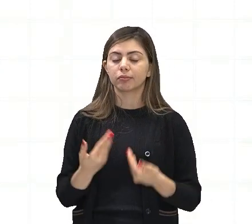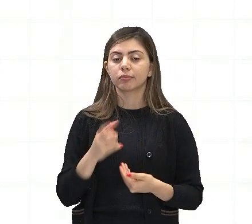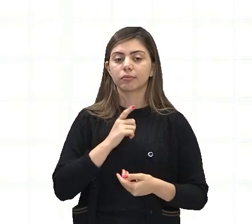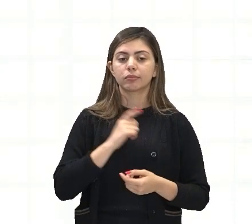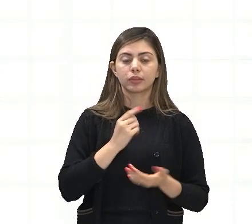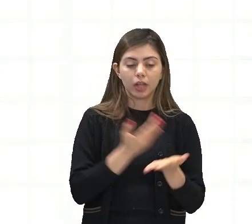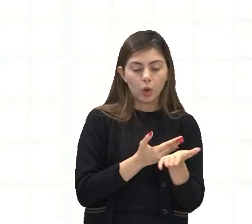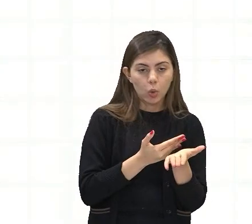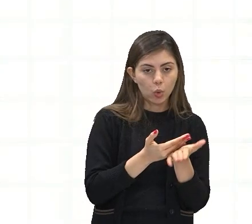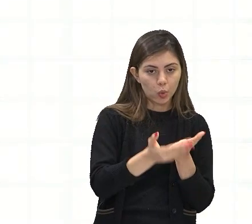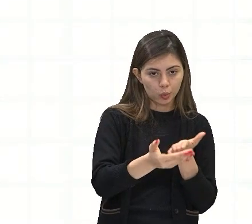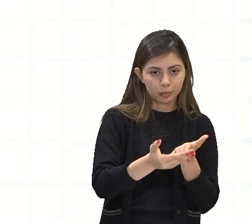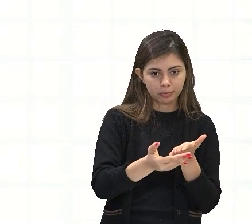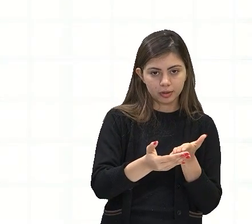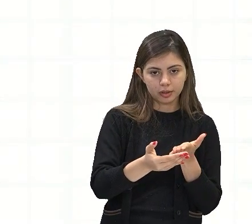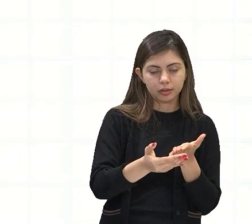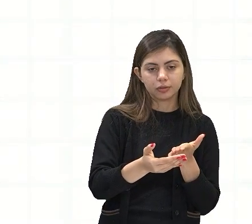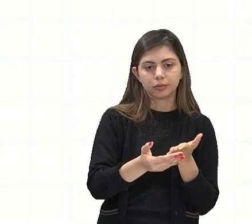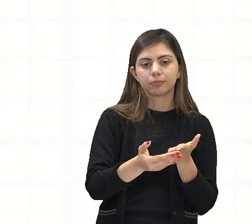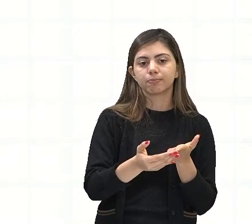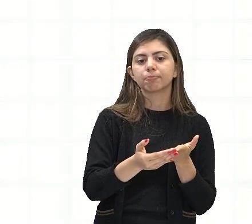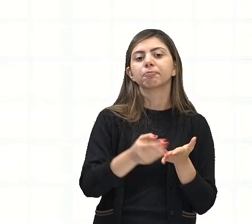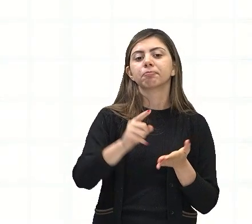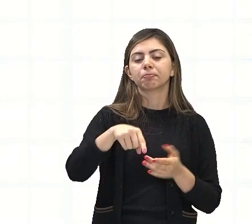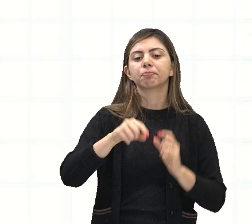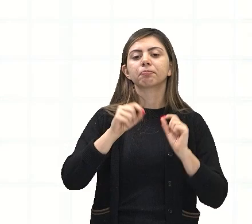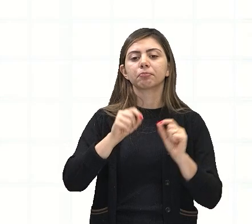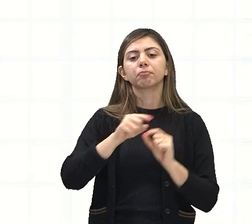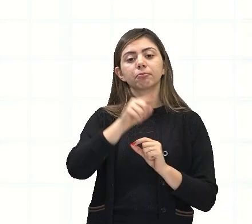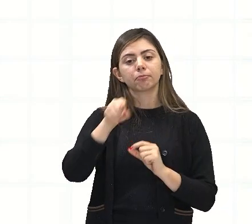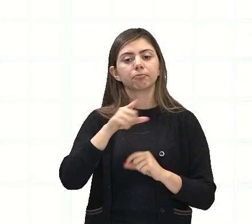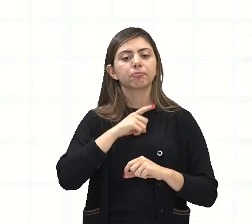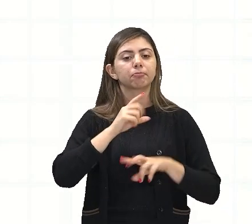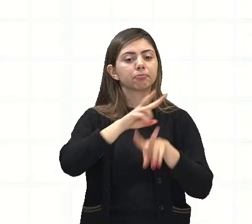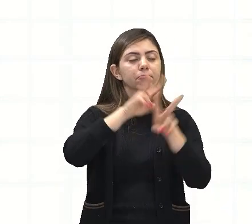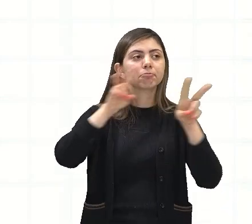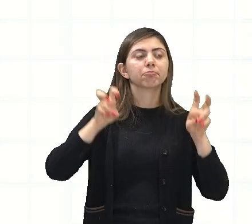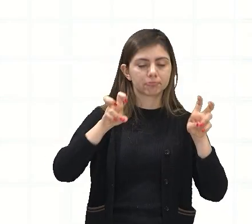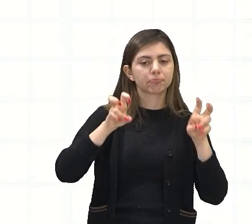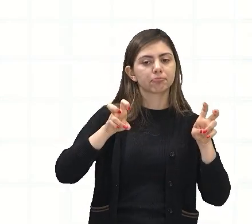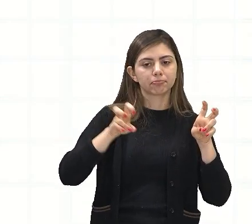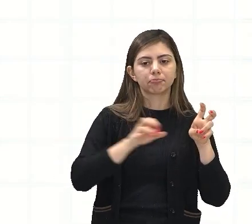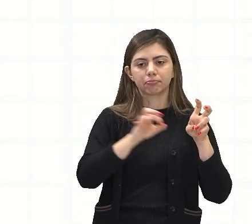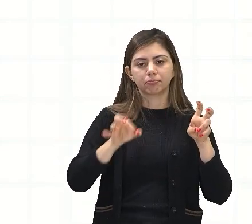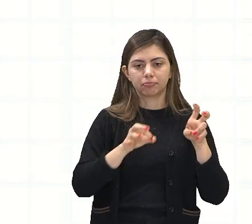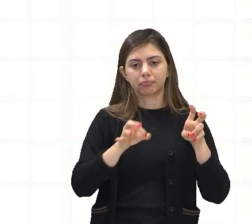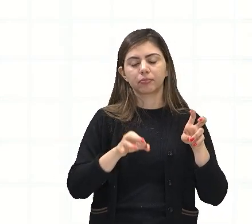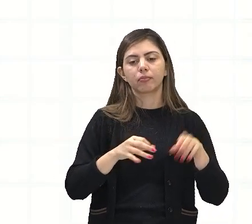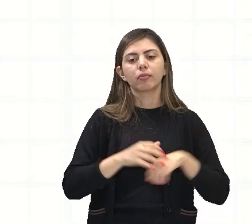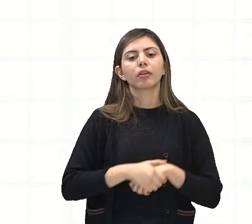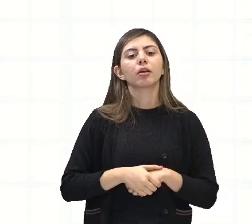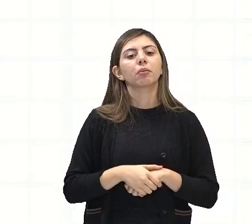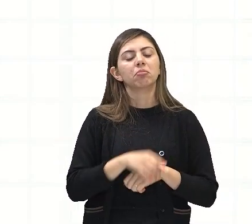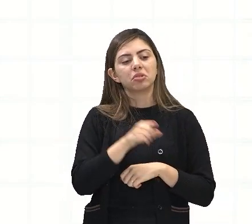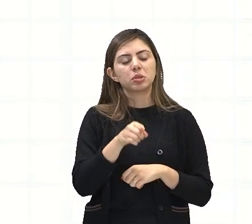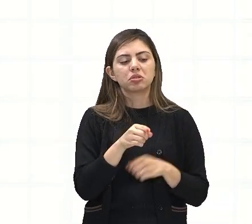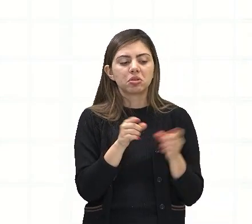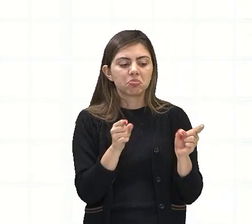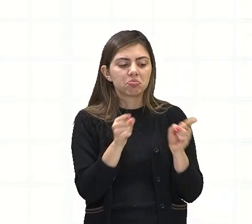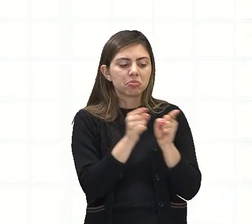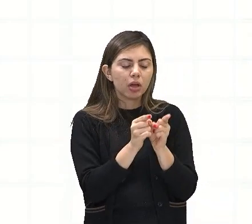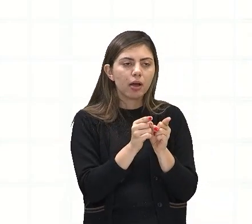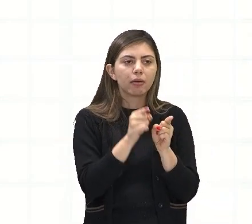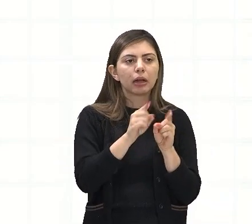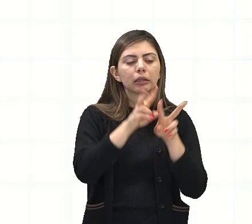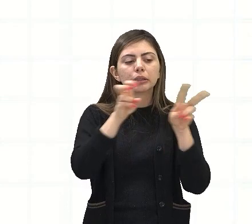apresenta a introdução. Na introdução você tem o tema, o assunto, né? Expõe brevemente esse